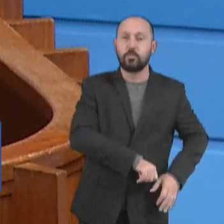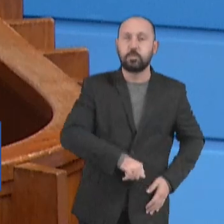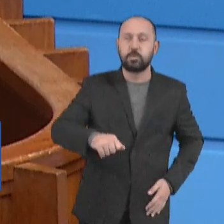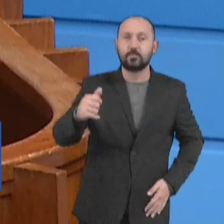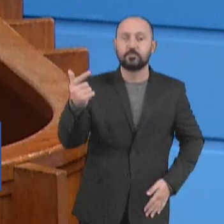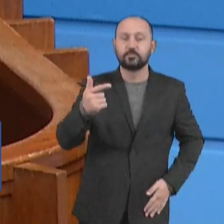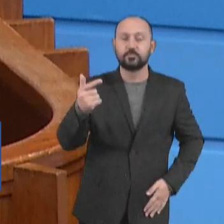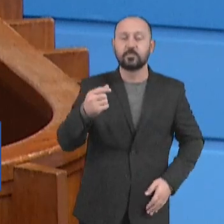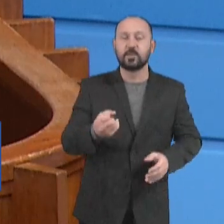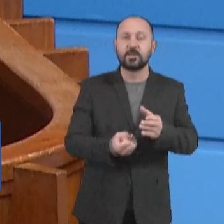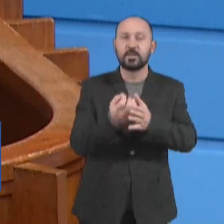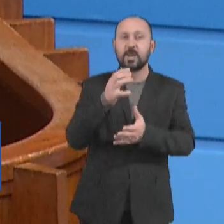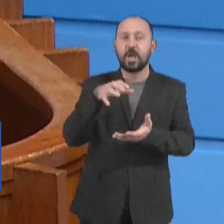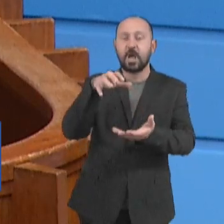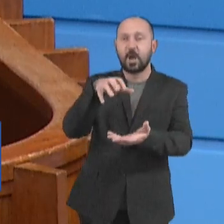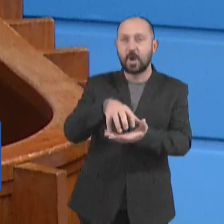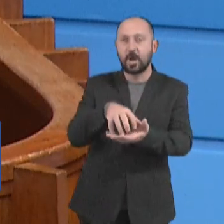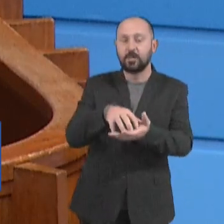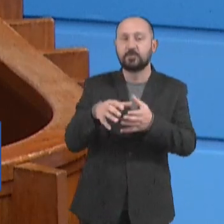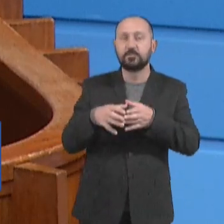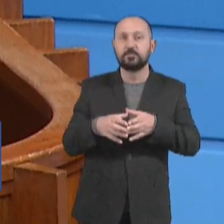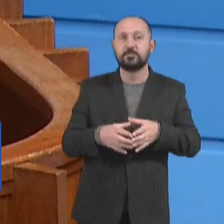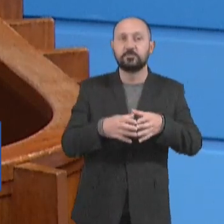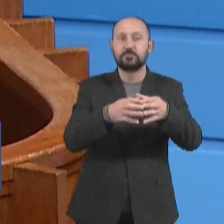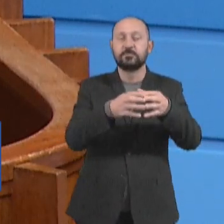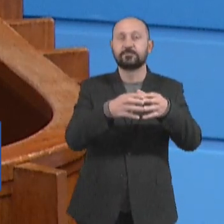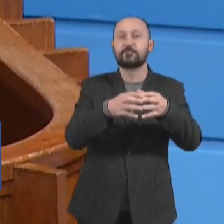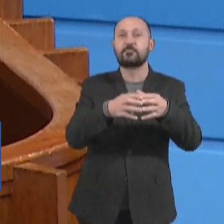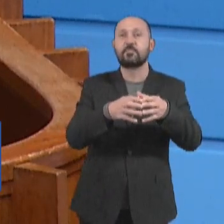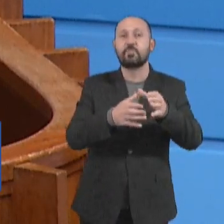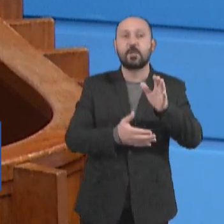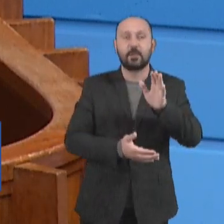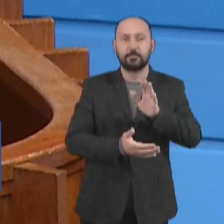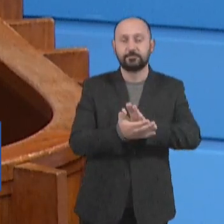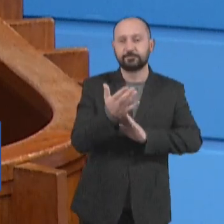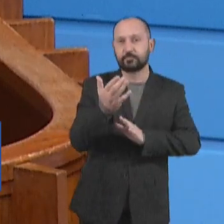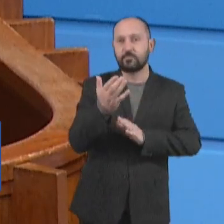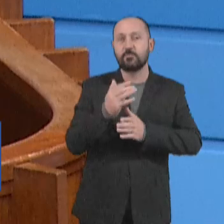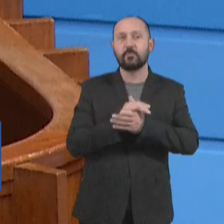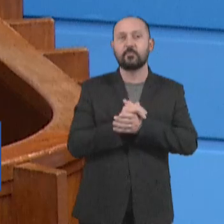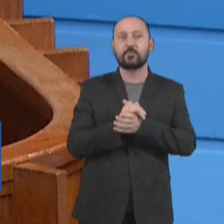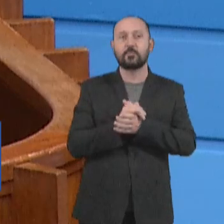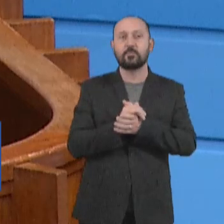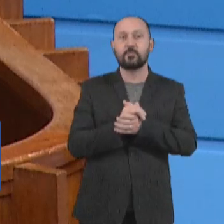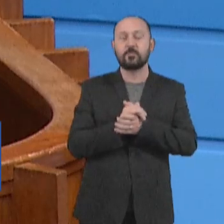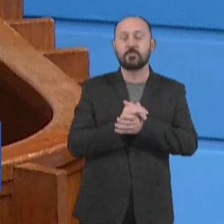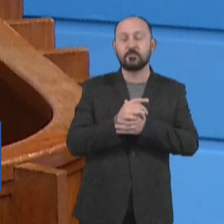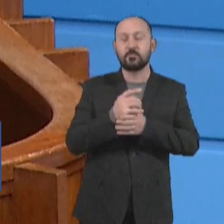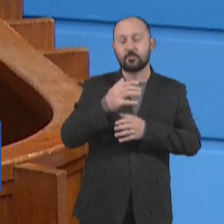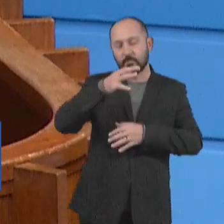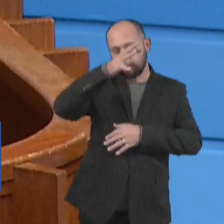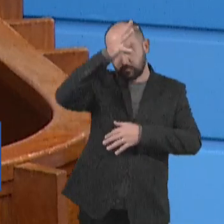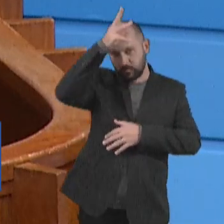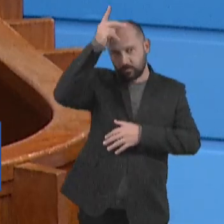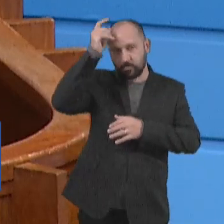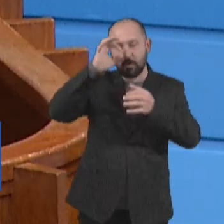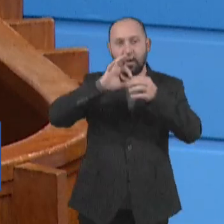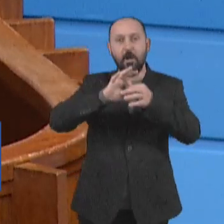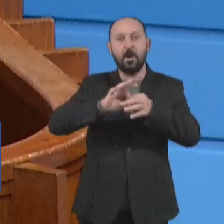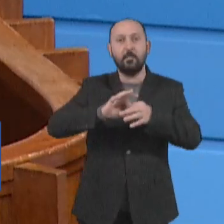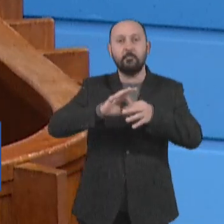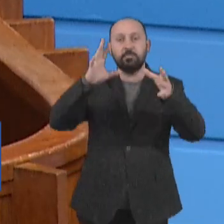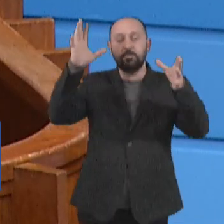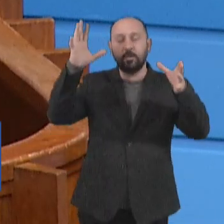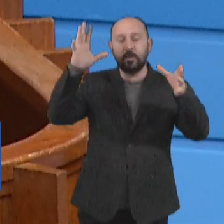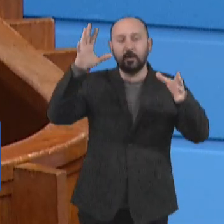obrigação de criar uma unidade, uma expedição, e encaminhou essa expedição para o Mato Grosso, para libertar o Mato